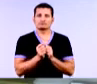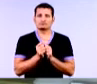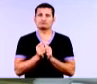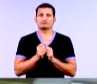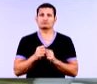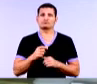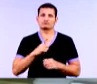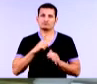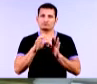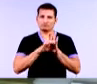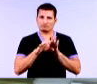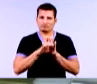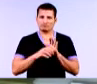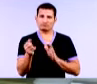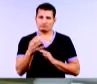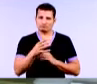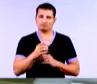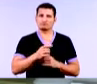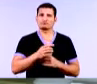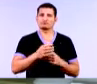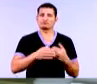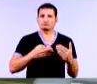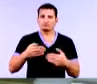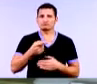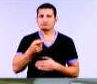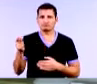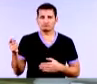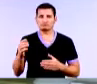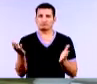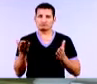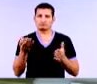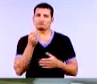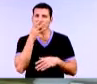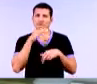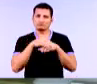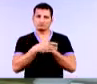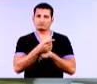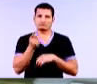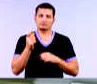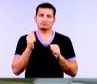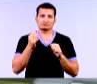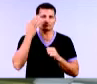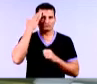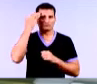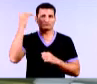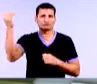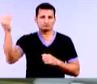semanas. E eu gostaria de desejar aqui uma boa noite e que vocês possam estar sendo sucesso aí